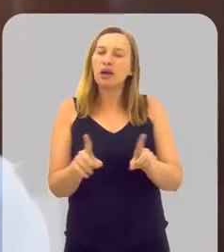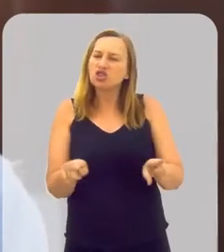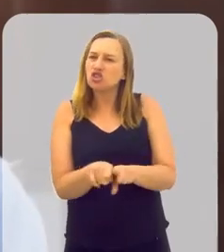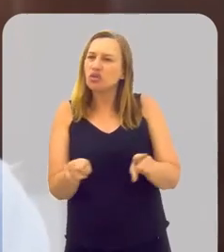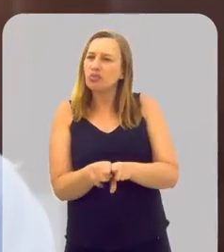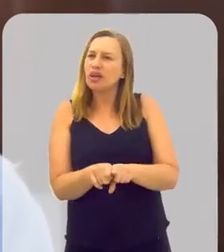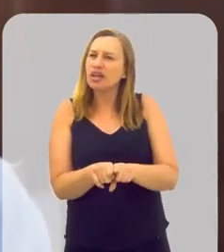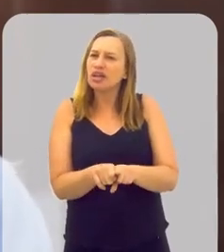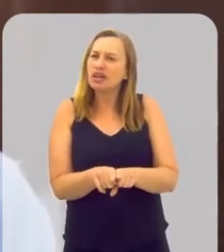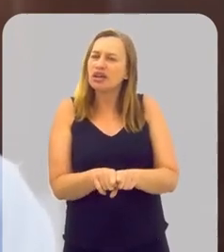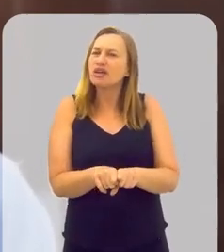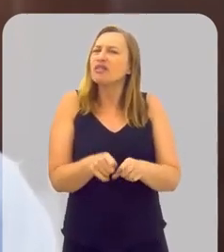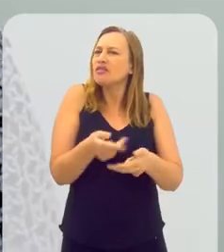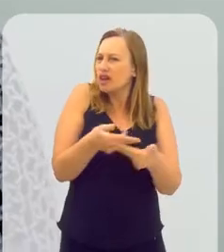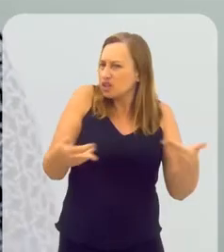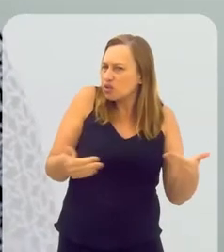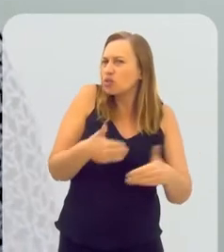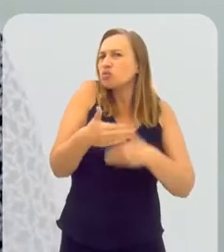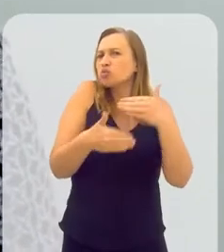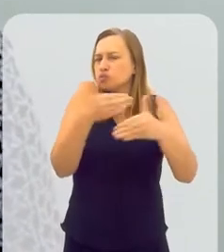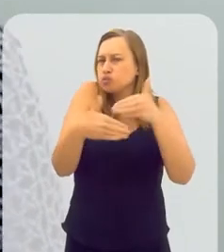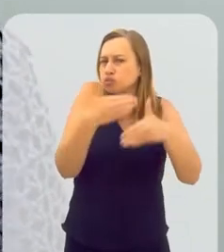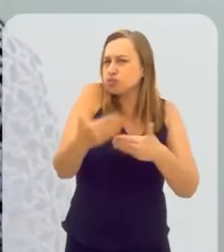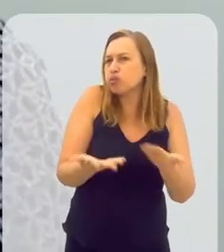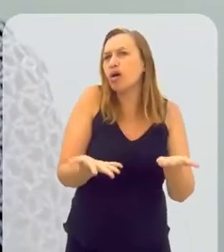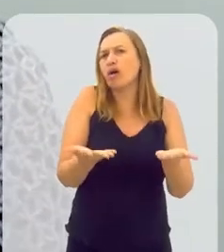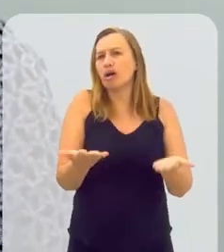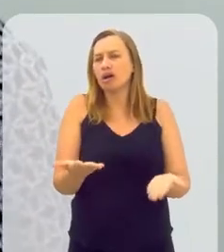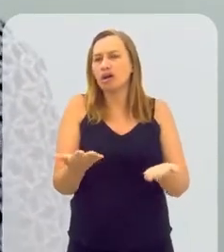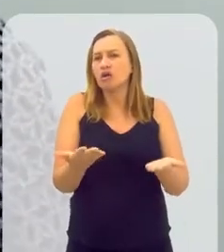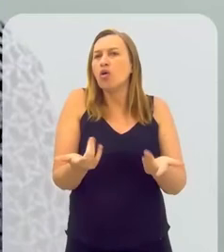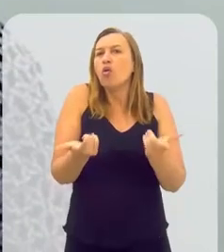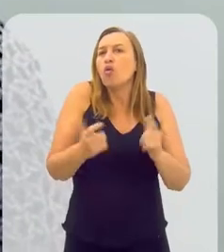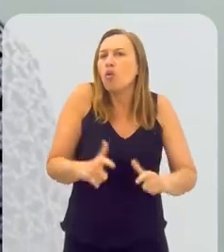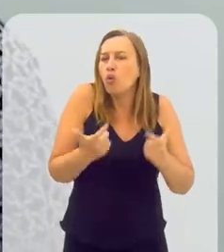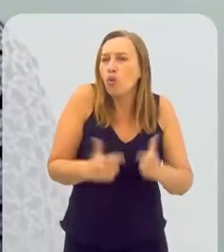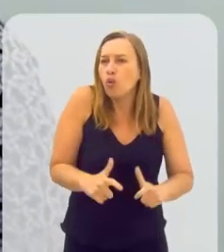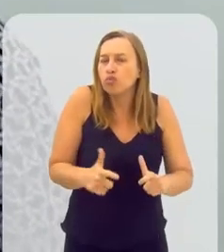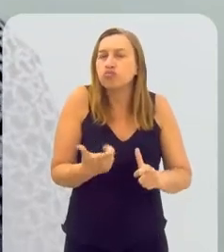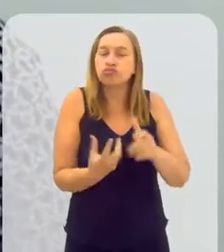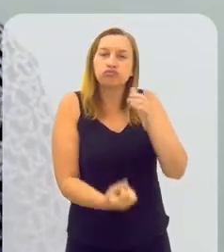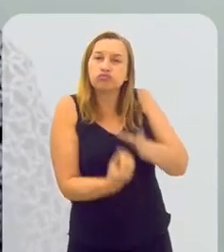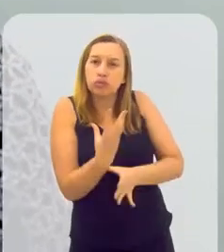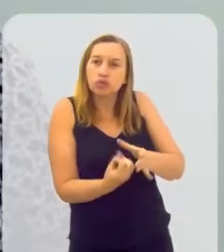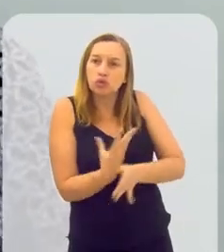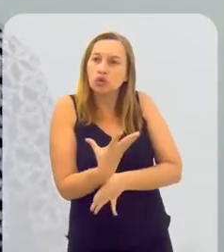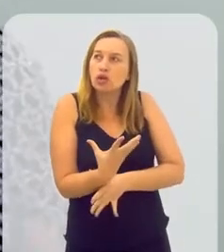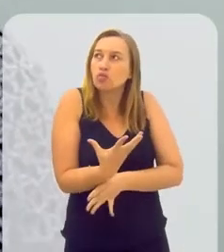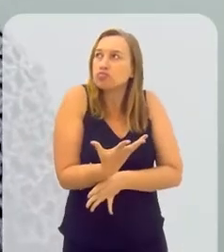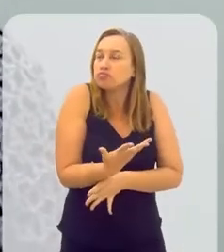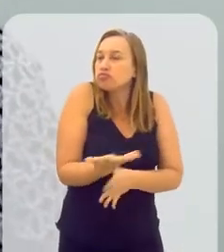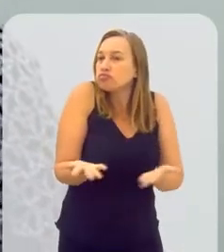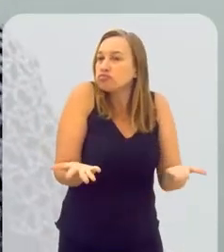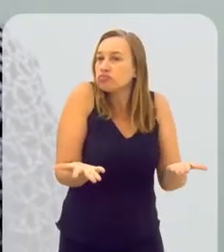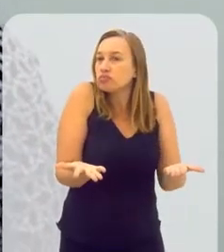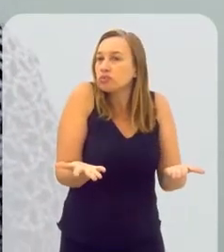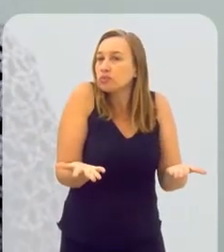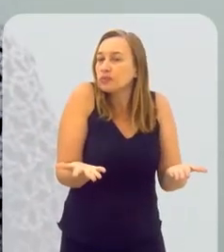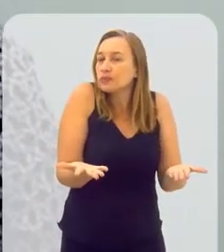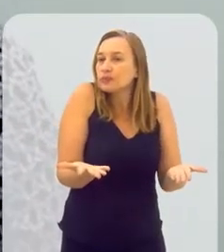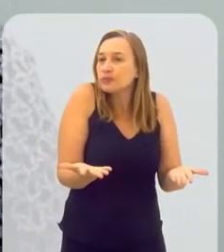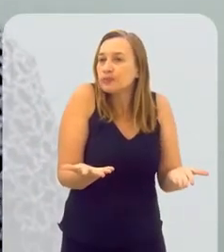energética. Mas há também muito o que desenvolver, né? Se a gente pensar, por exemplo, onde está hoje a